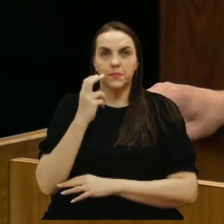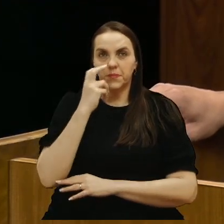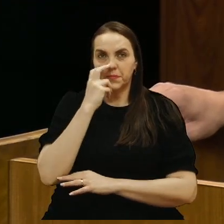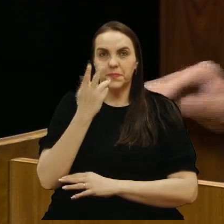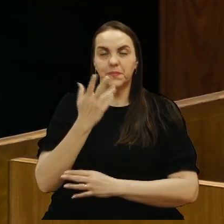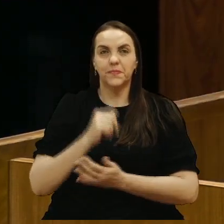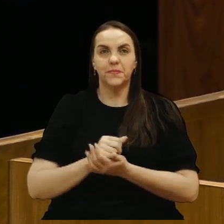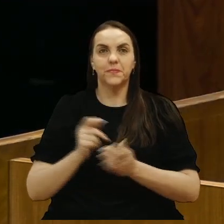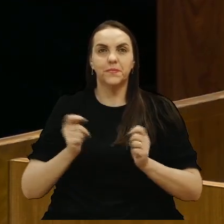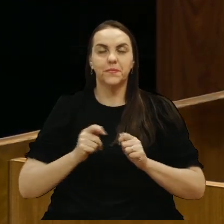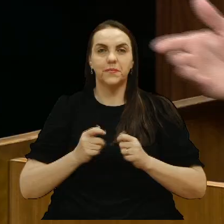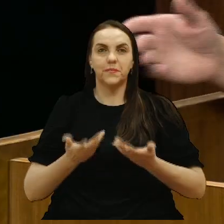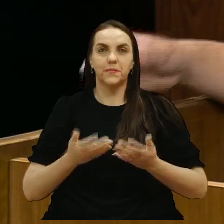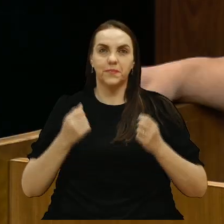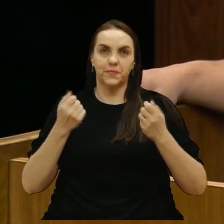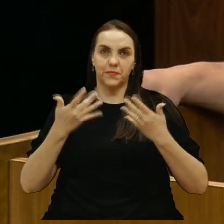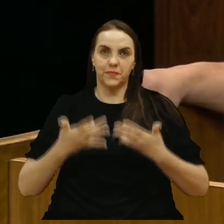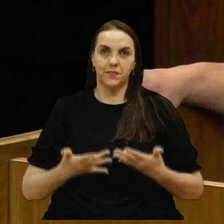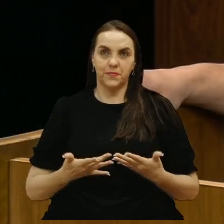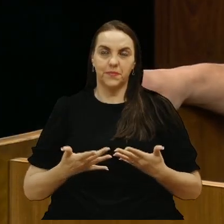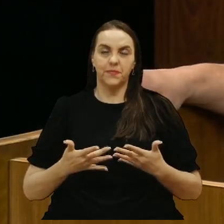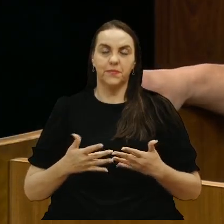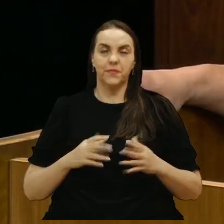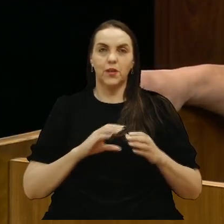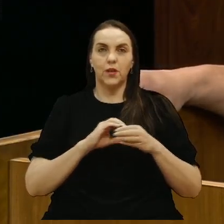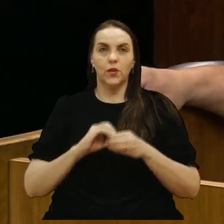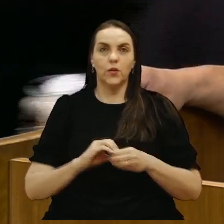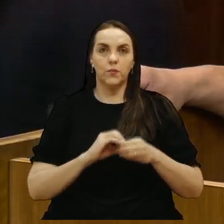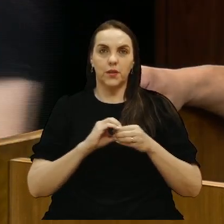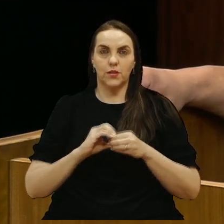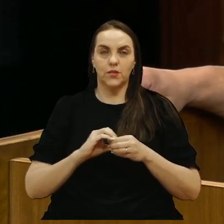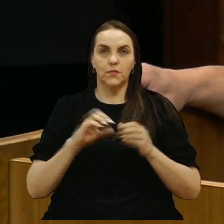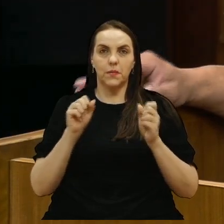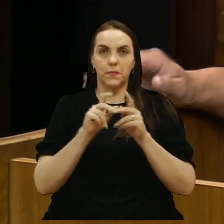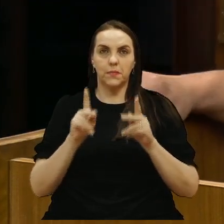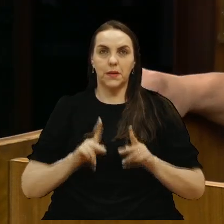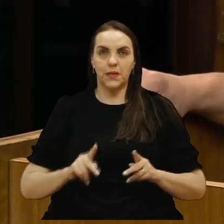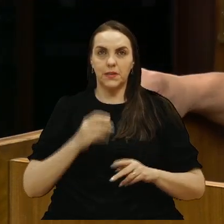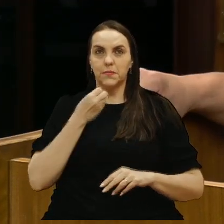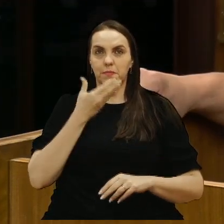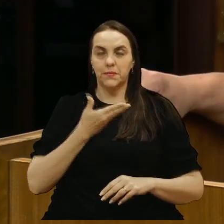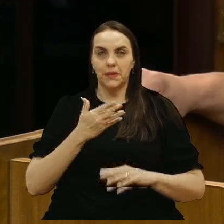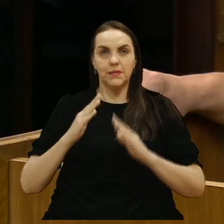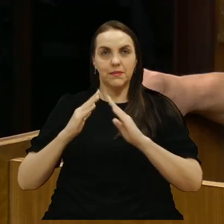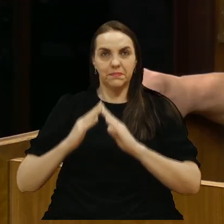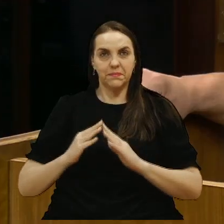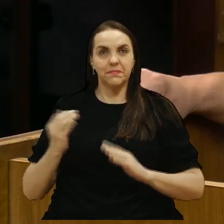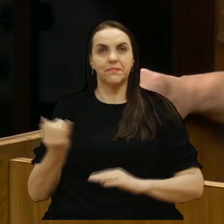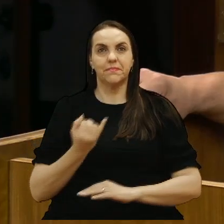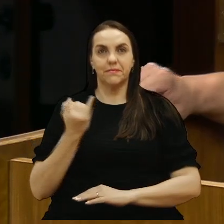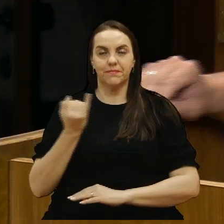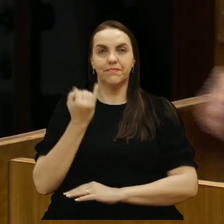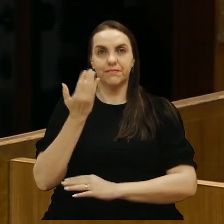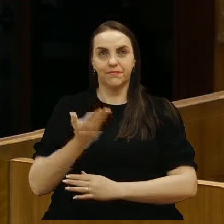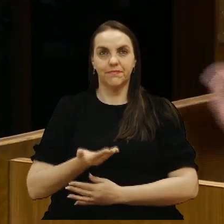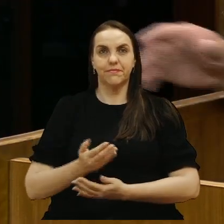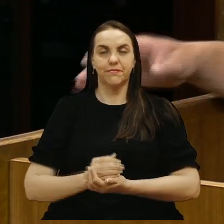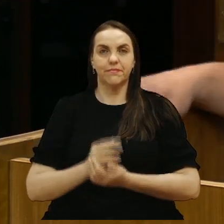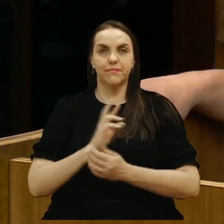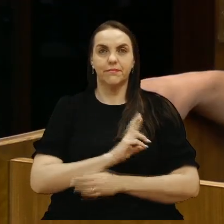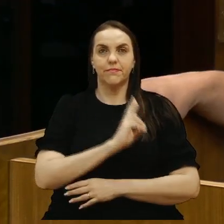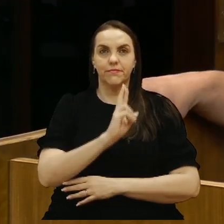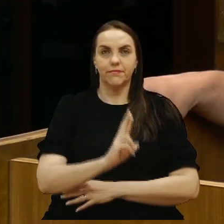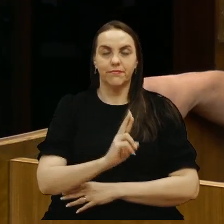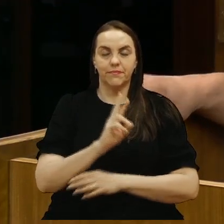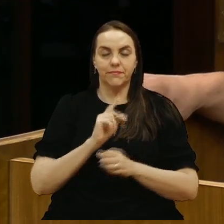para que a gente possa estar falando um pouco sobre a Cooperativa Paz e Bem aqui, nessa casa tão importante que representa